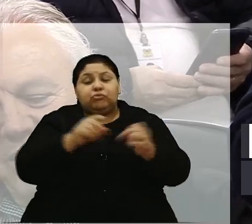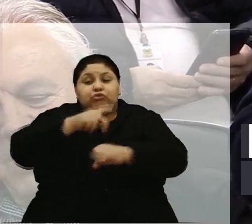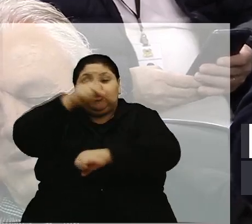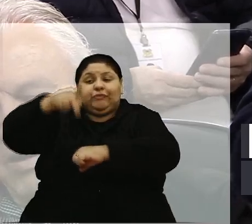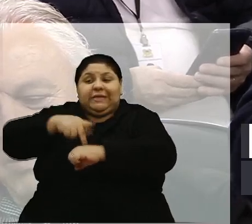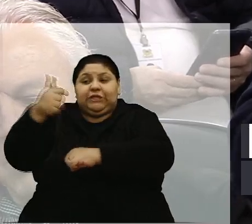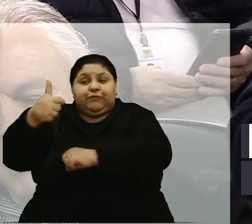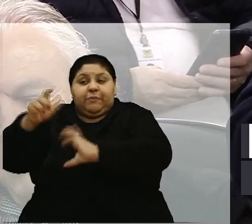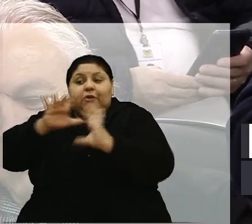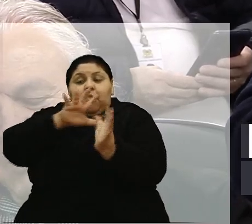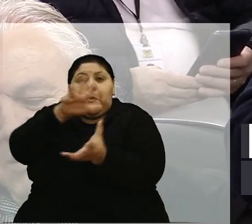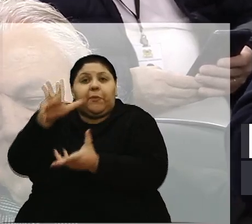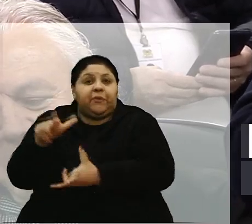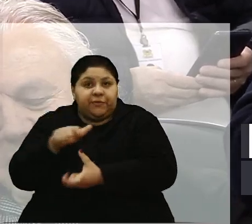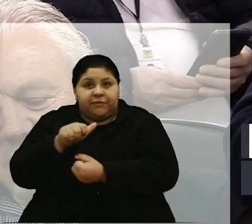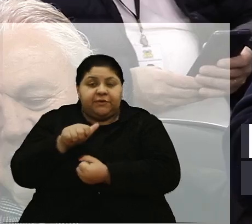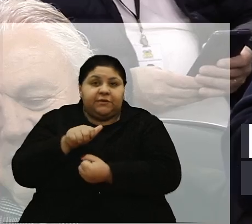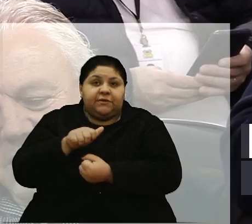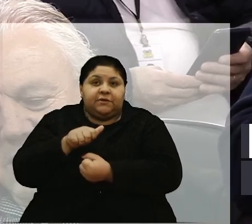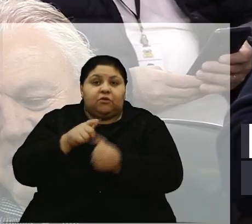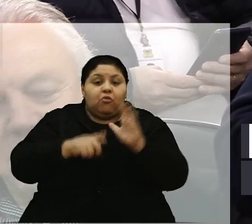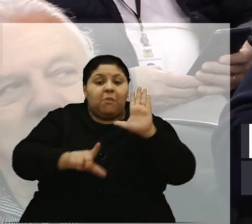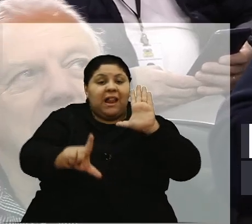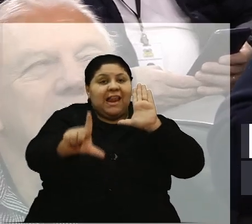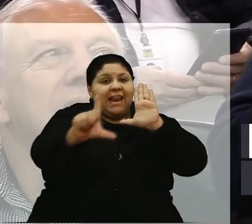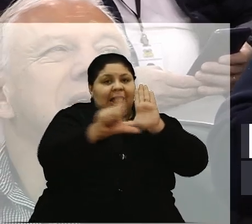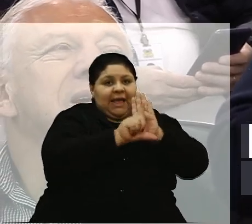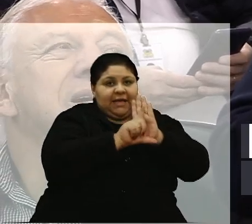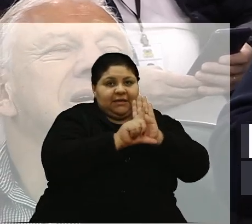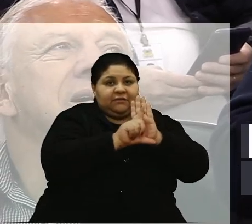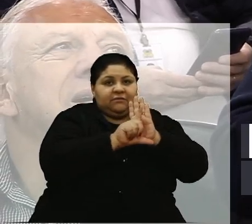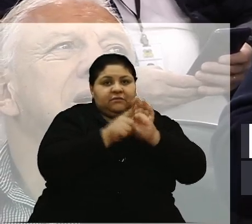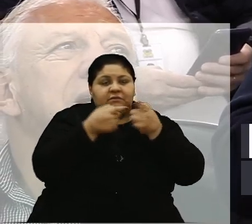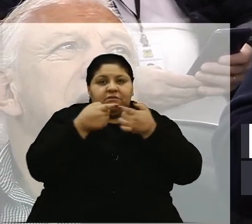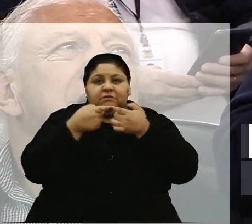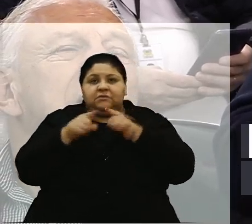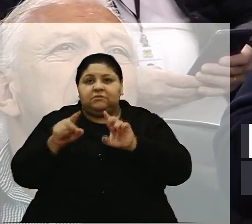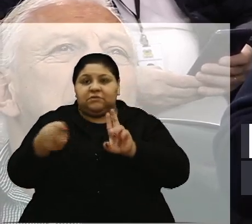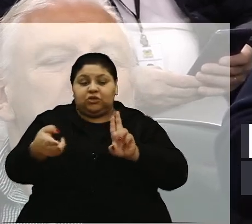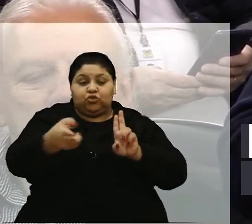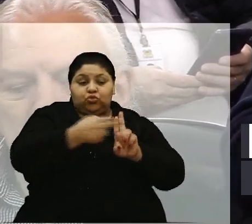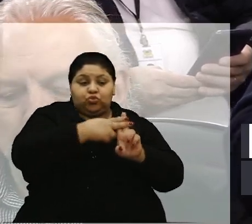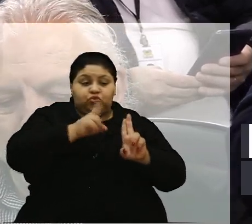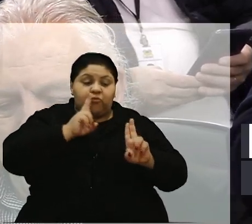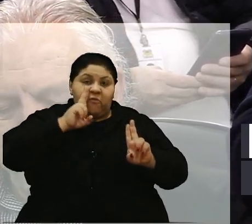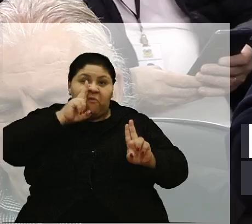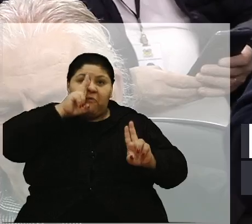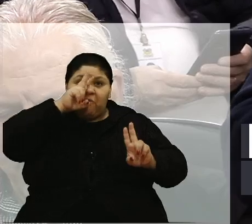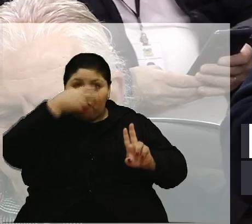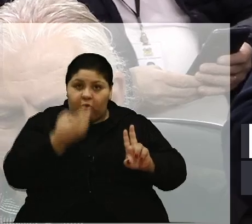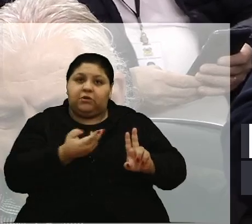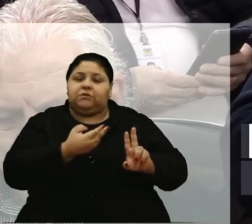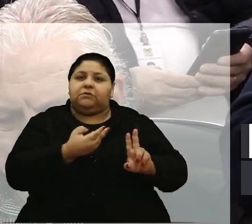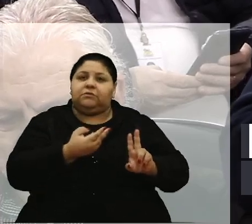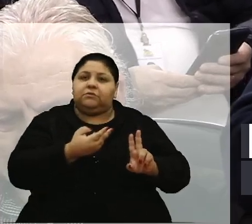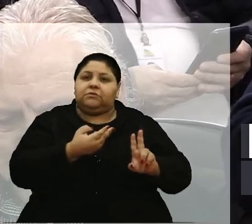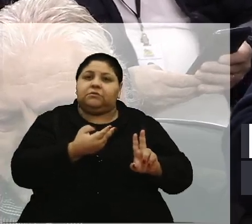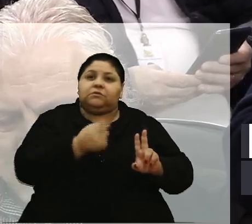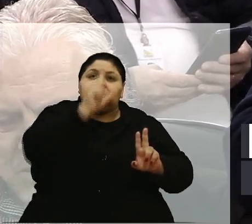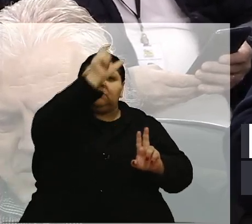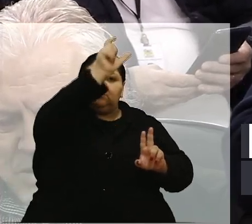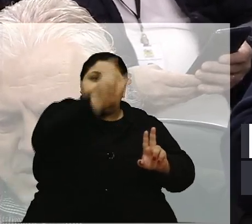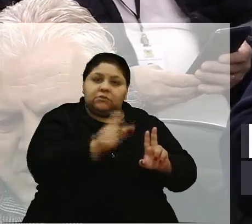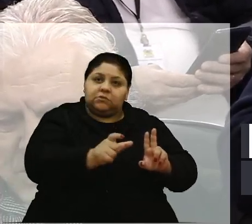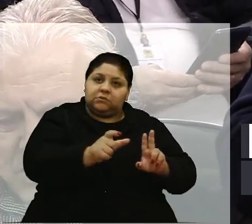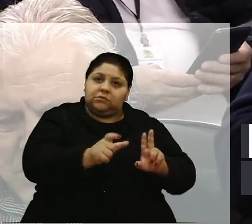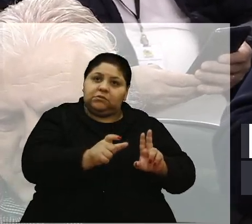primeiro mundo, uma legalização, mas com o SUS fortalecido, um sistema de saúde fortalecido, aonde as pessoas que,